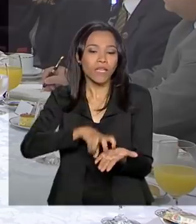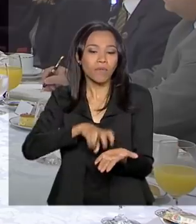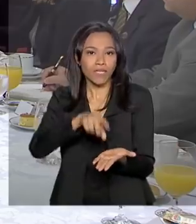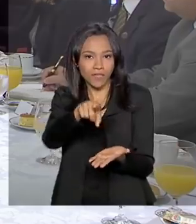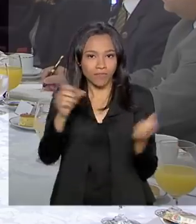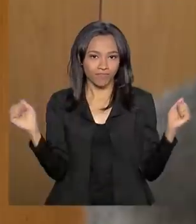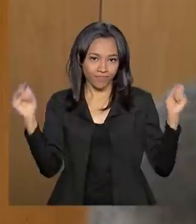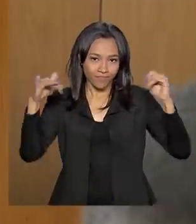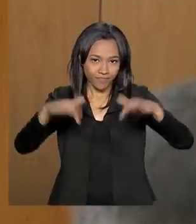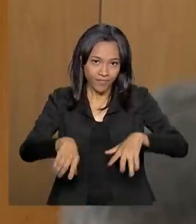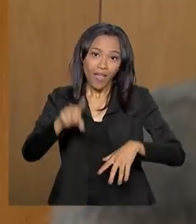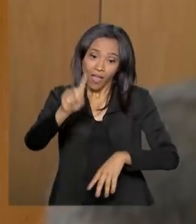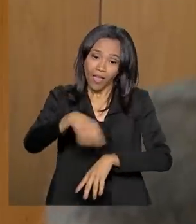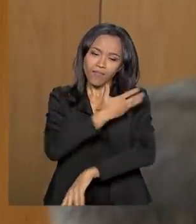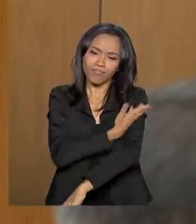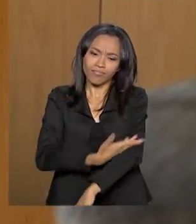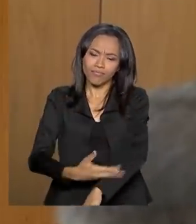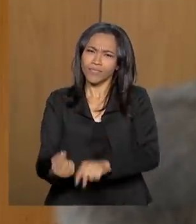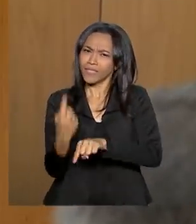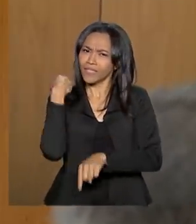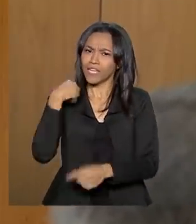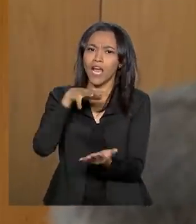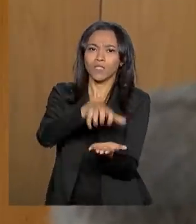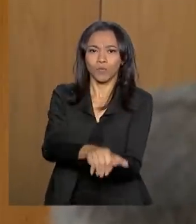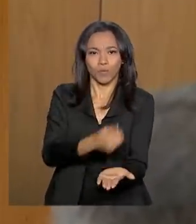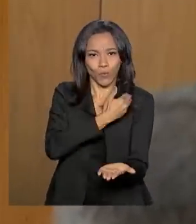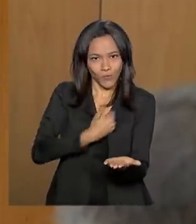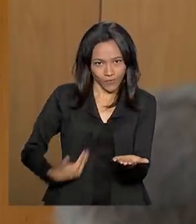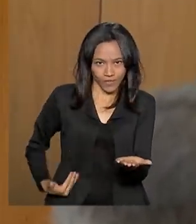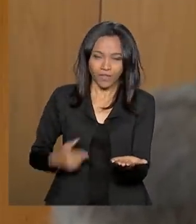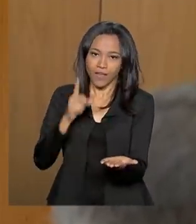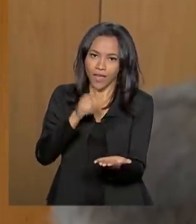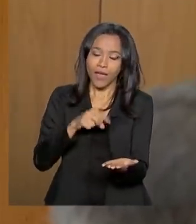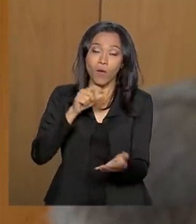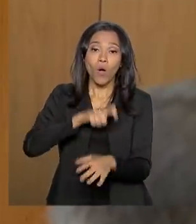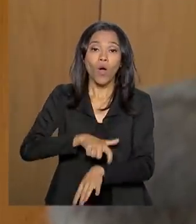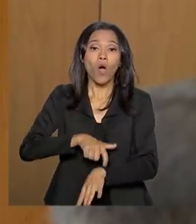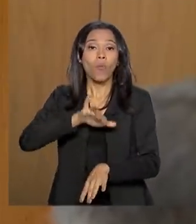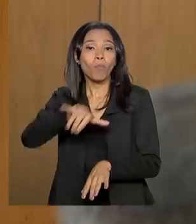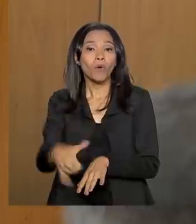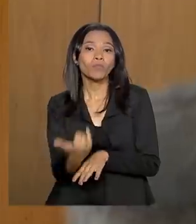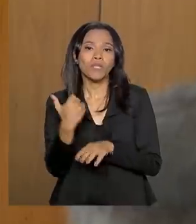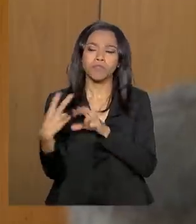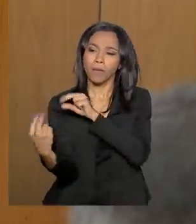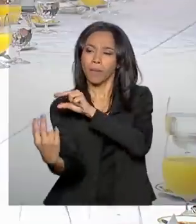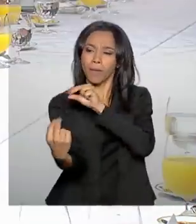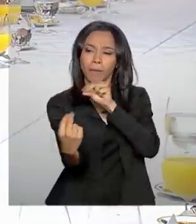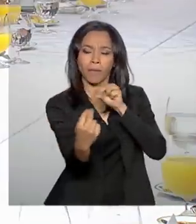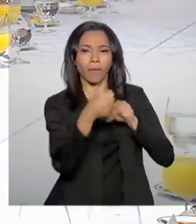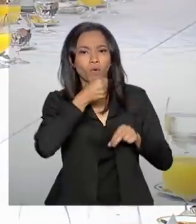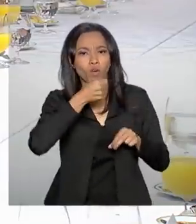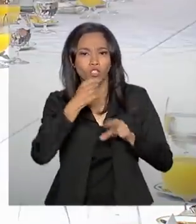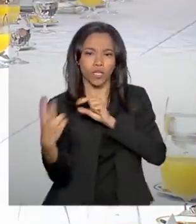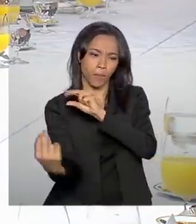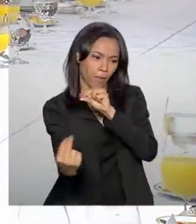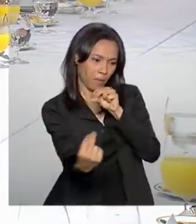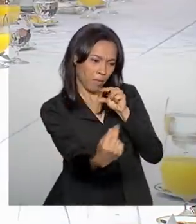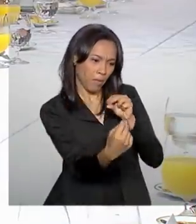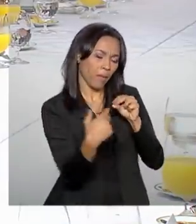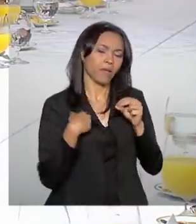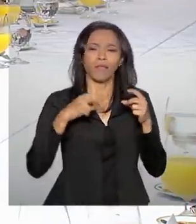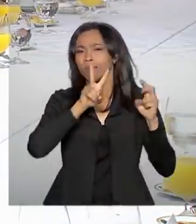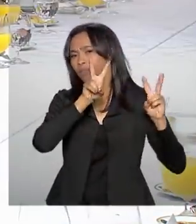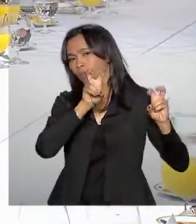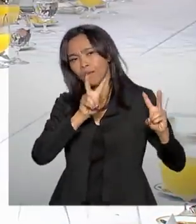encontros já se tornaram uma rotina desde que ele assumiu o governo. É uma ocasião para que o presidente tenha uma conversa descontraída com a imprensa, em que ele fala sobre